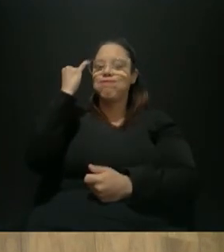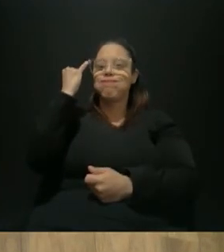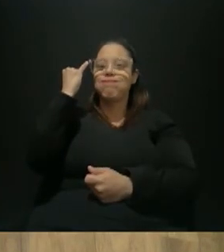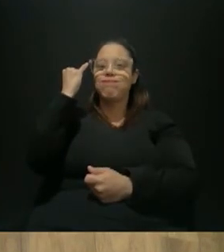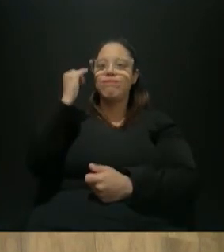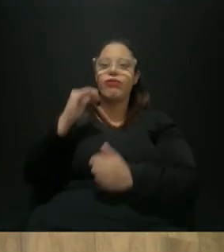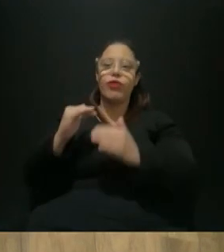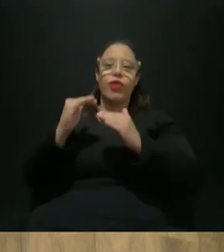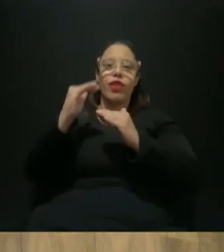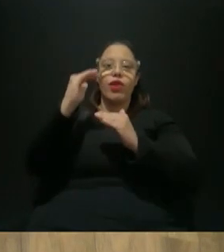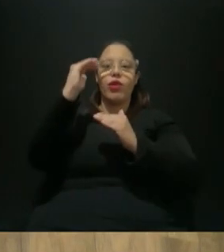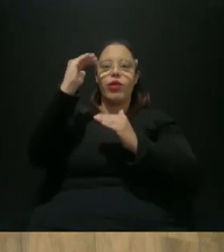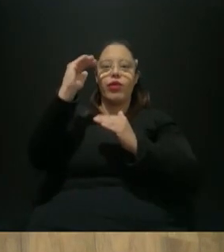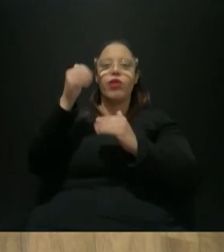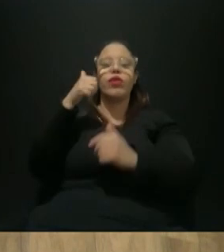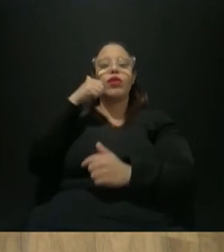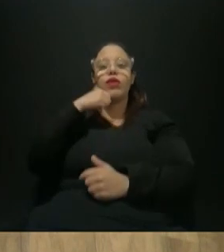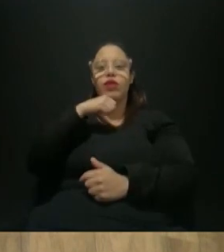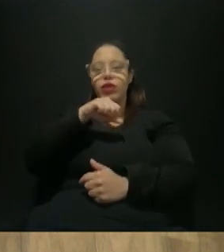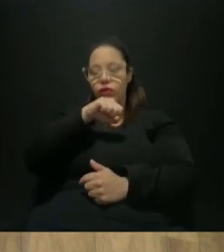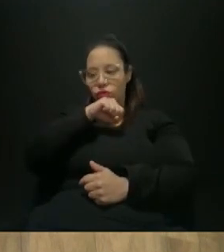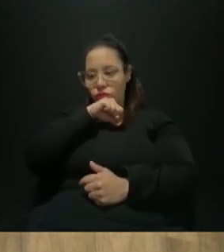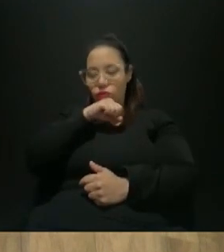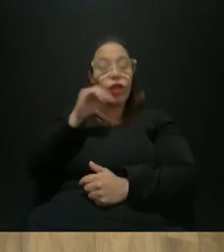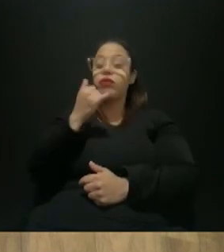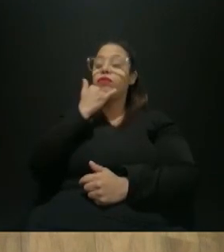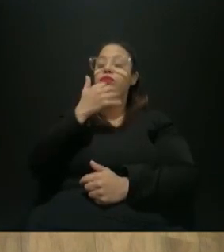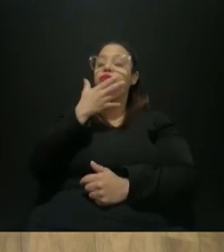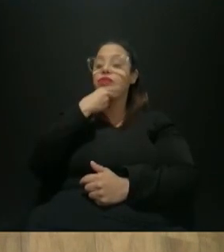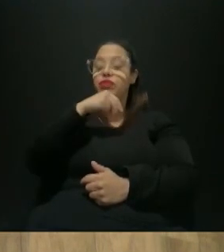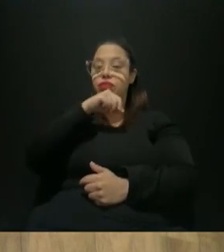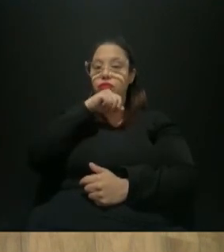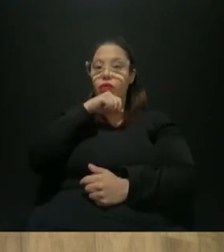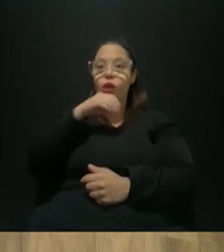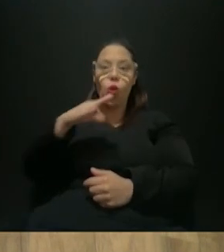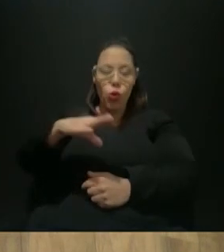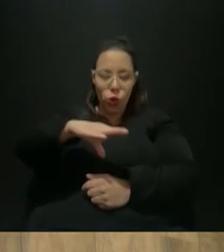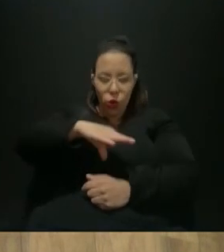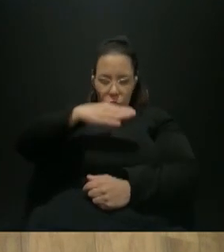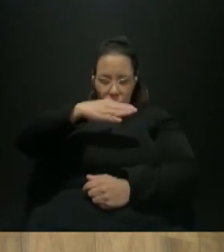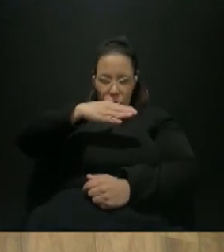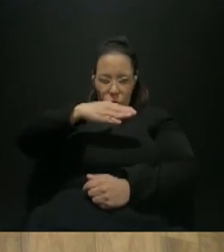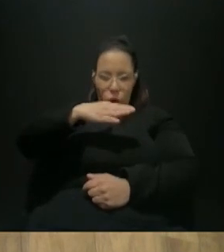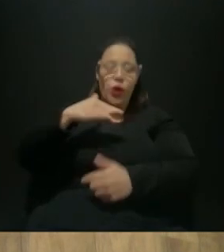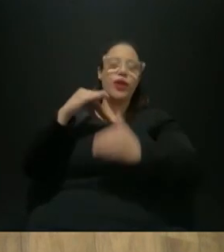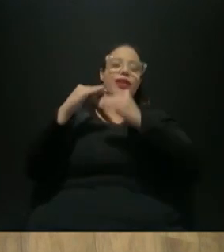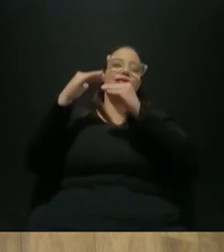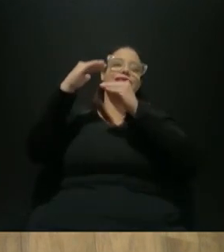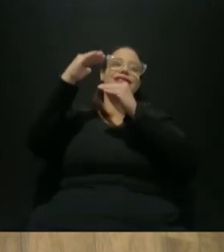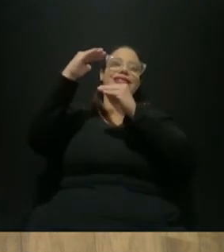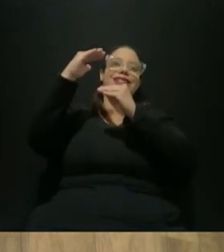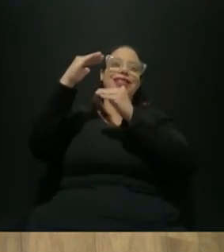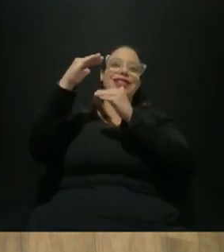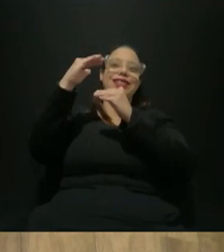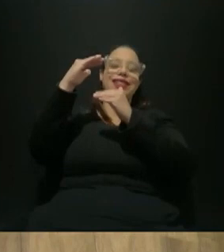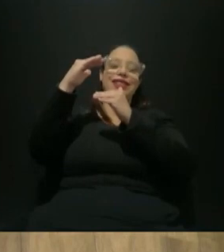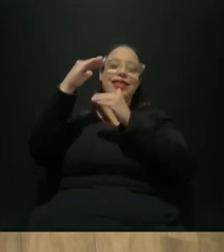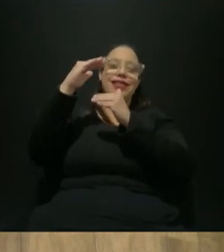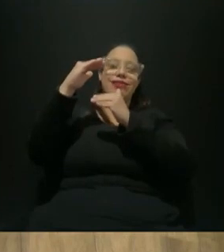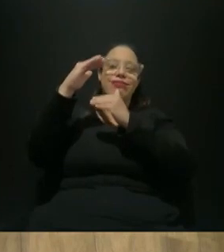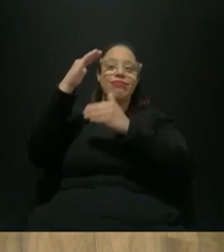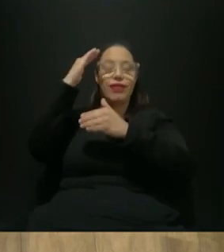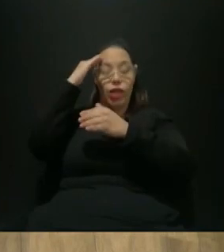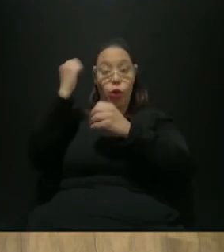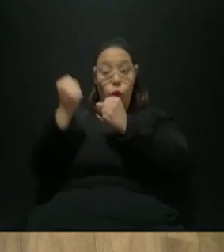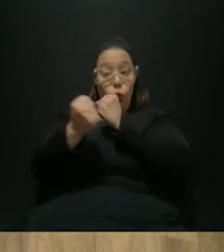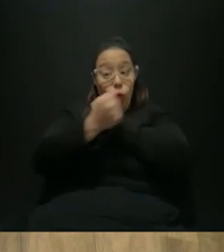o pai que vai dar a coragem para essa criança se desenvolver, ela sabe que tem a superproteção da mãe,